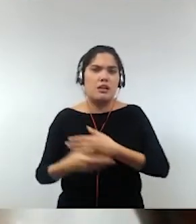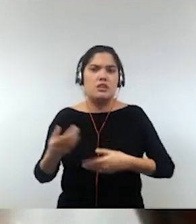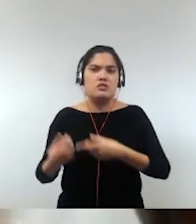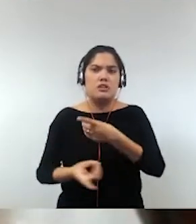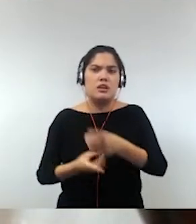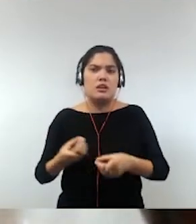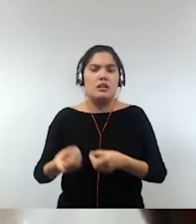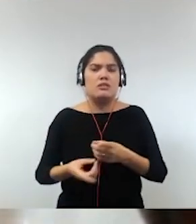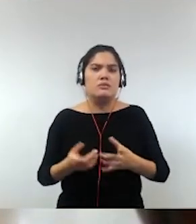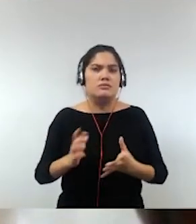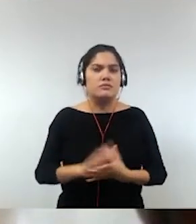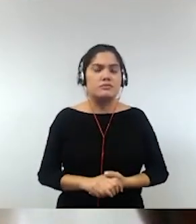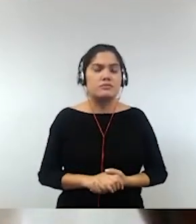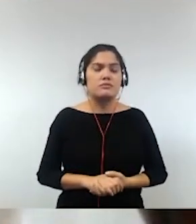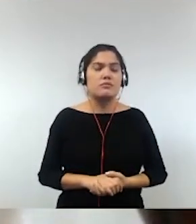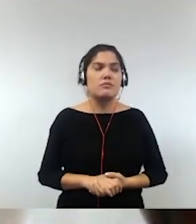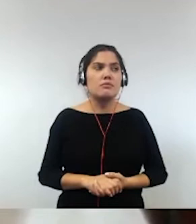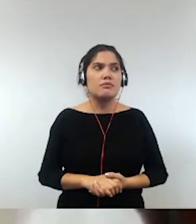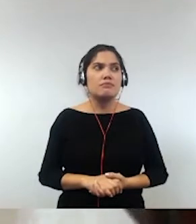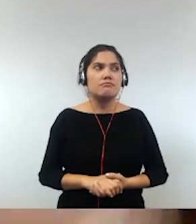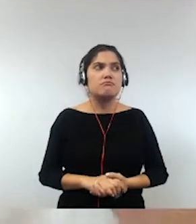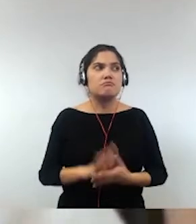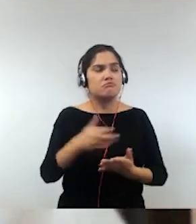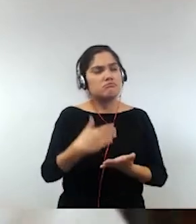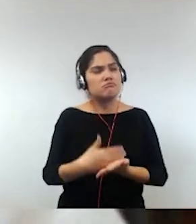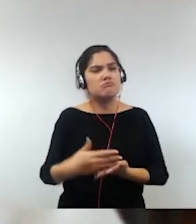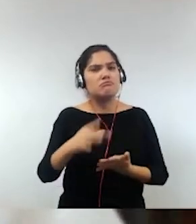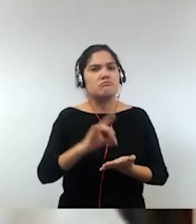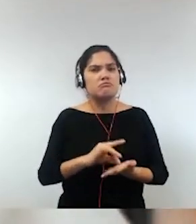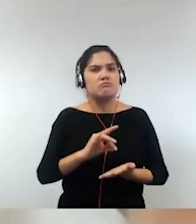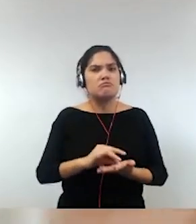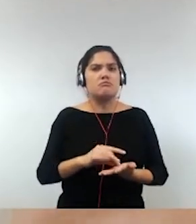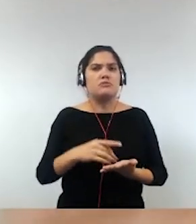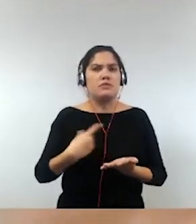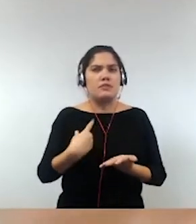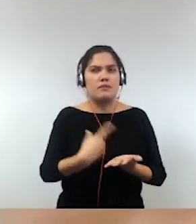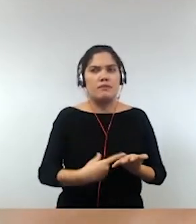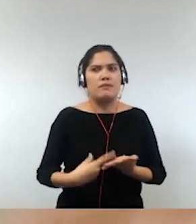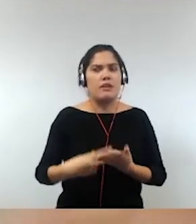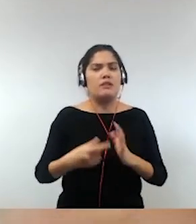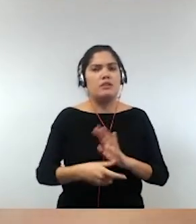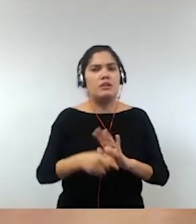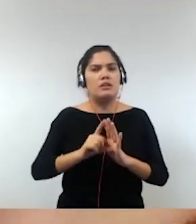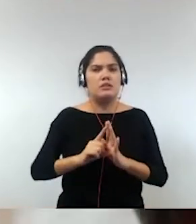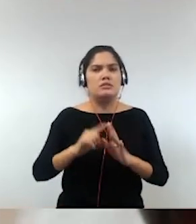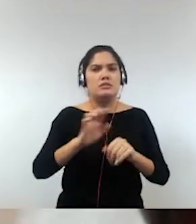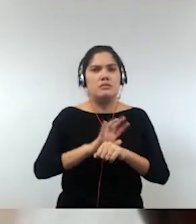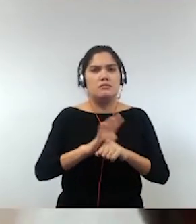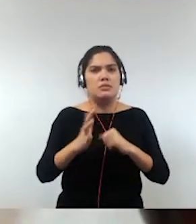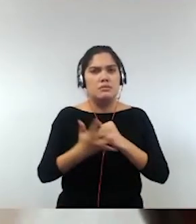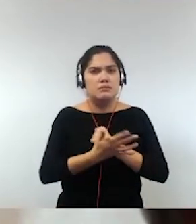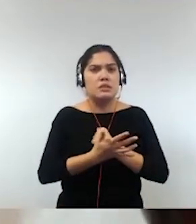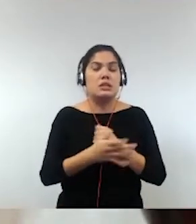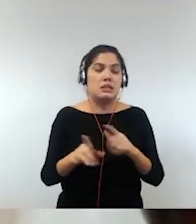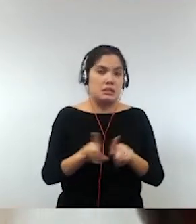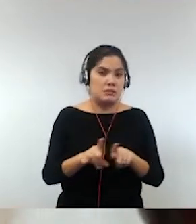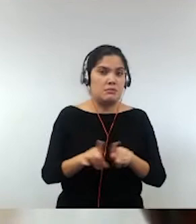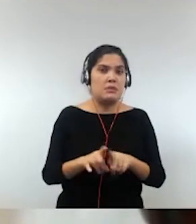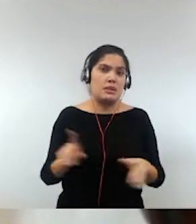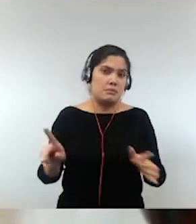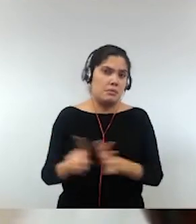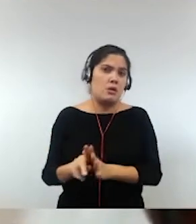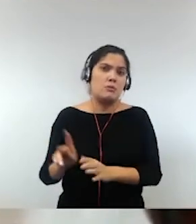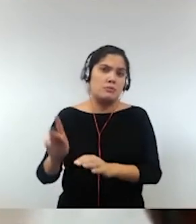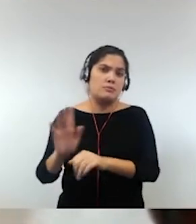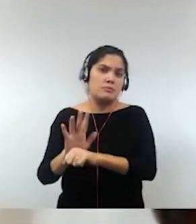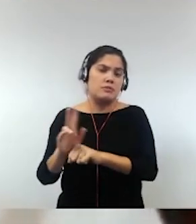do conflito, que pode ter sido originado por fatos pretéritos a essa pandemia e fatos que permeiam a própria